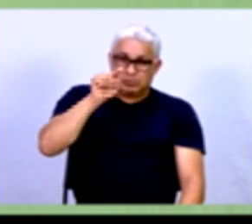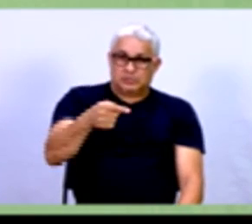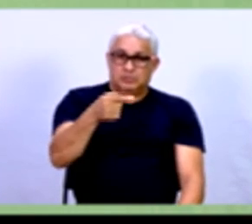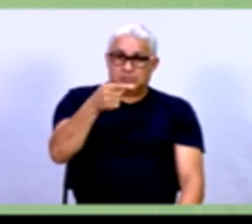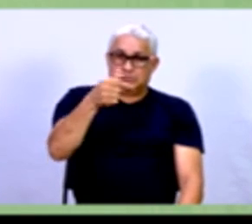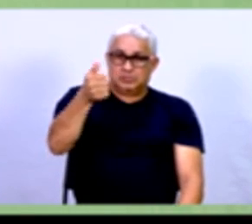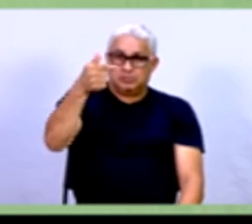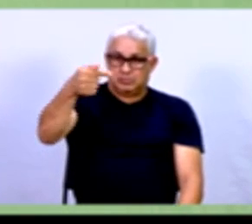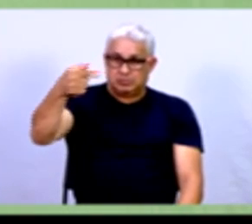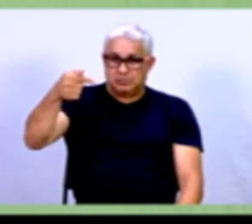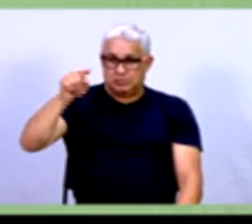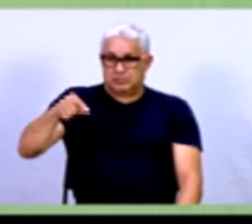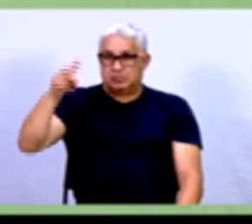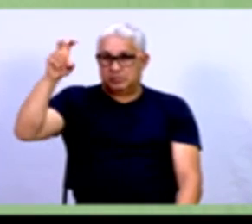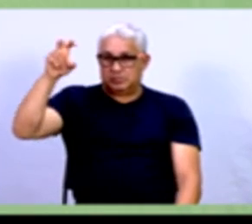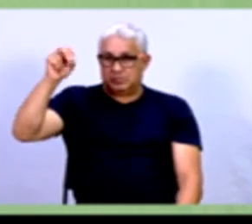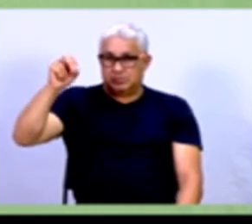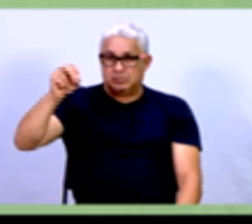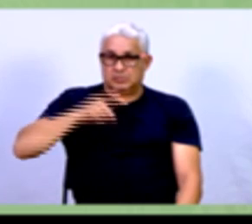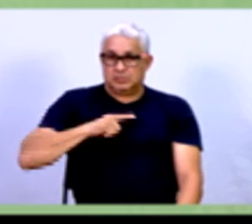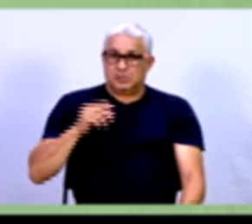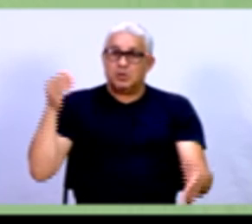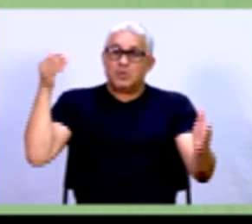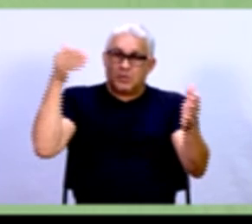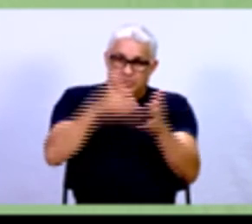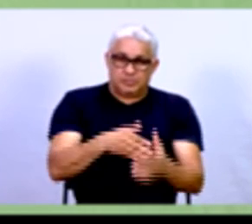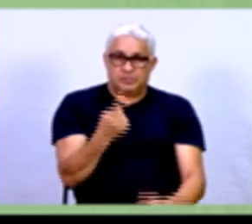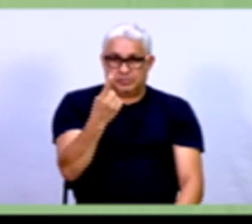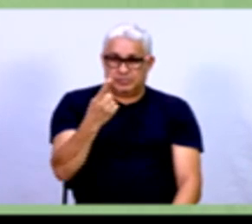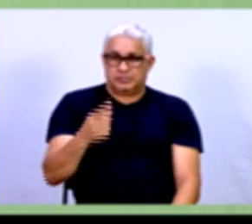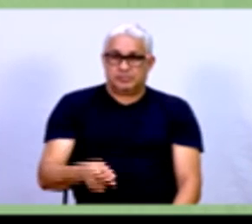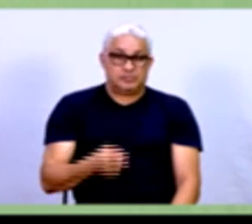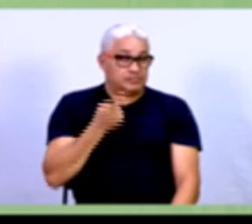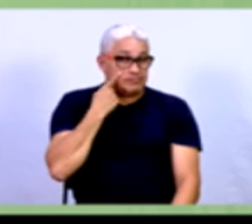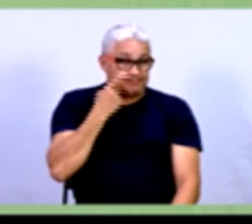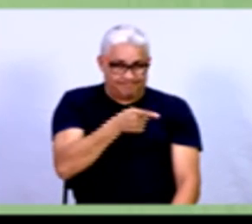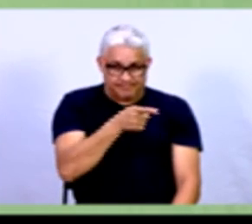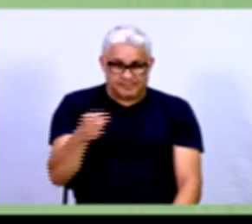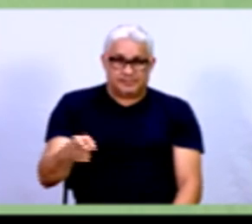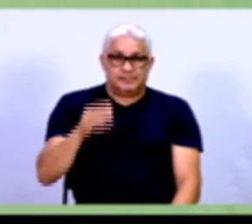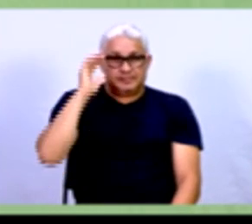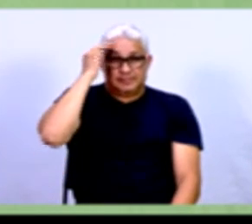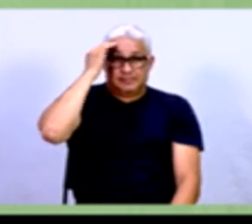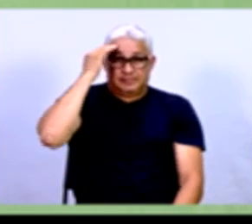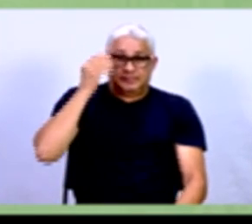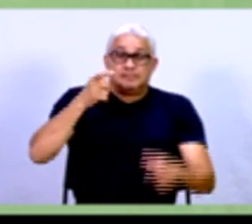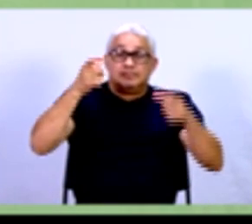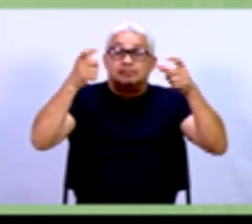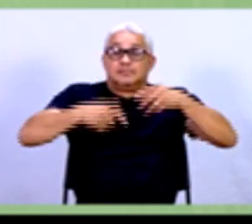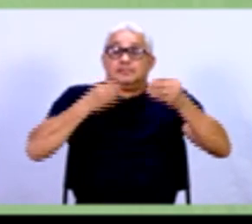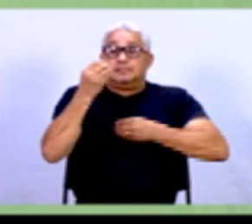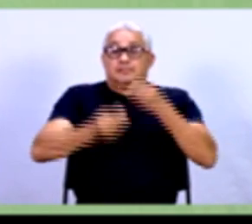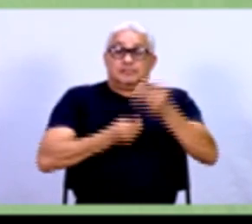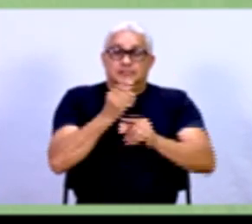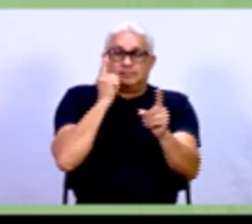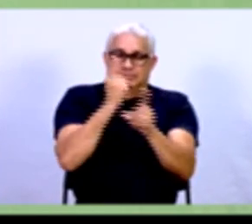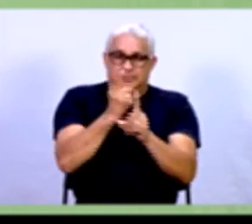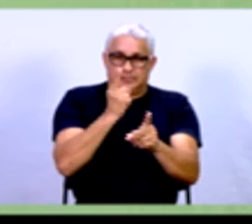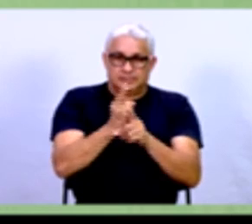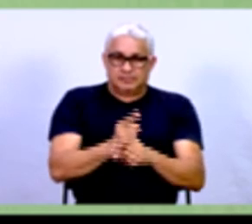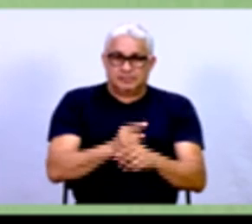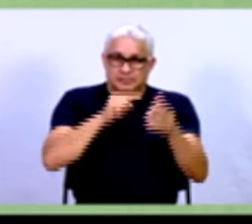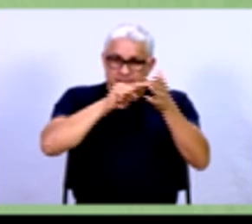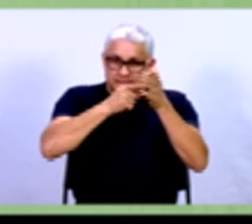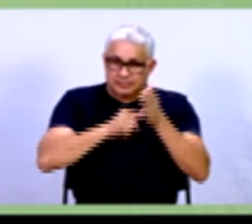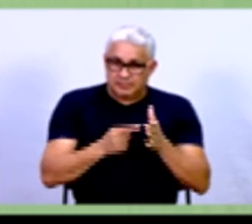1.277,50, que é o nosso último aqui, e vai ter só um. Então, daí para vocês verem, entenderem da onde que nós encontramos essa